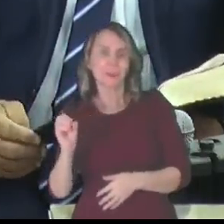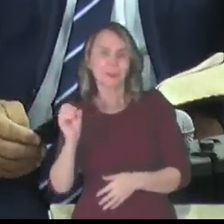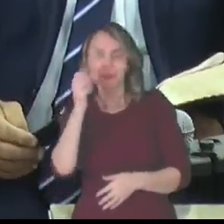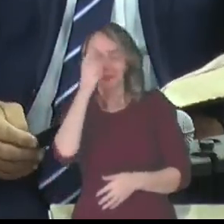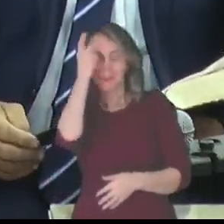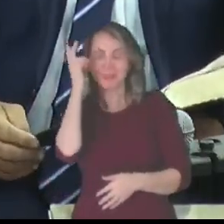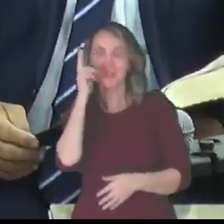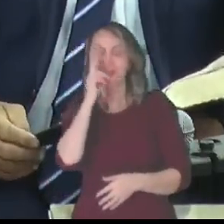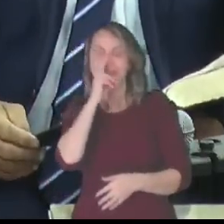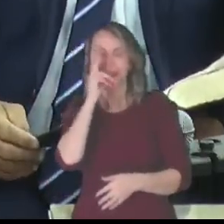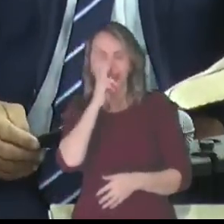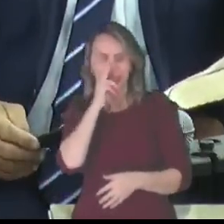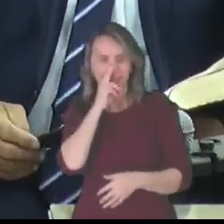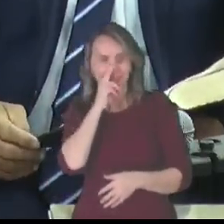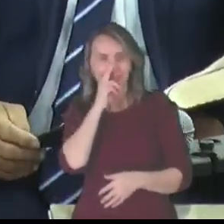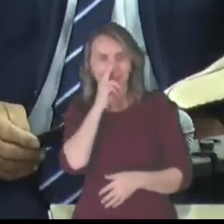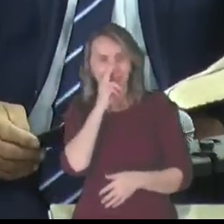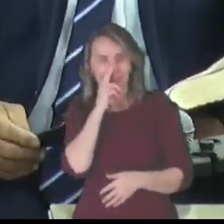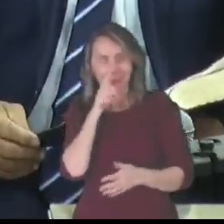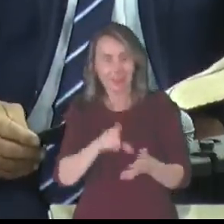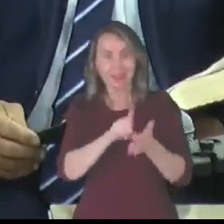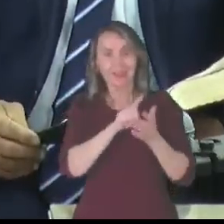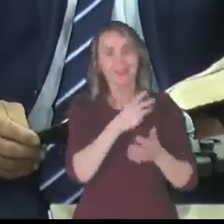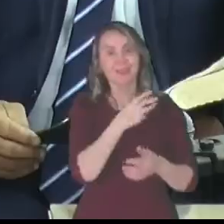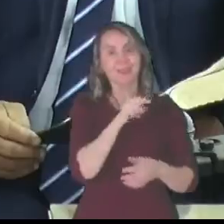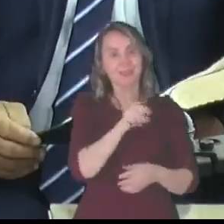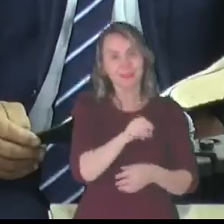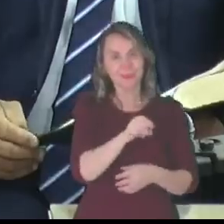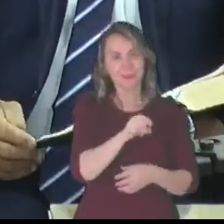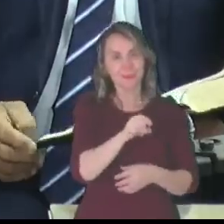para o senhor mais duas mil aleluia